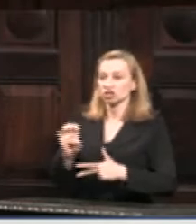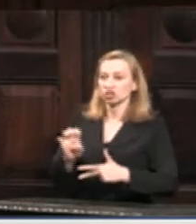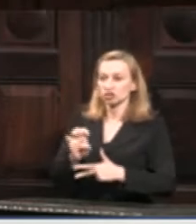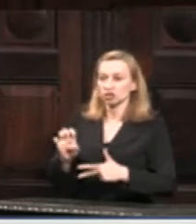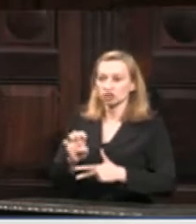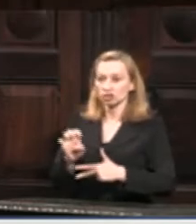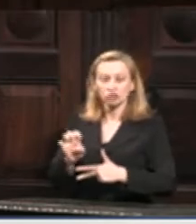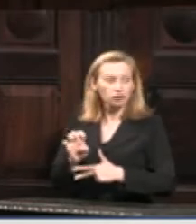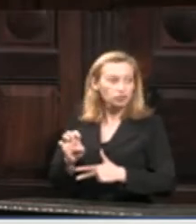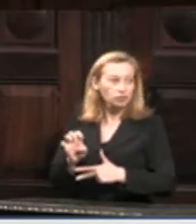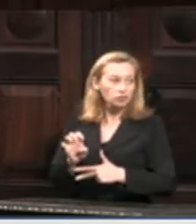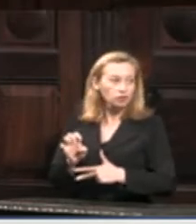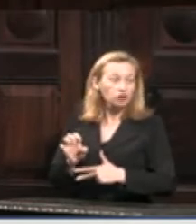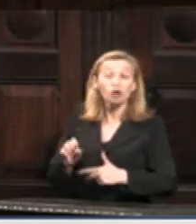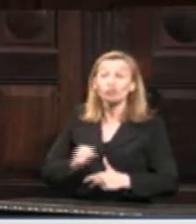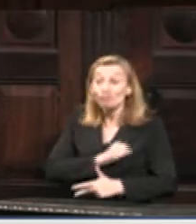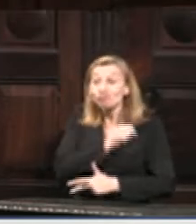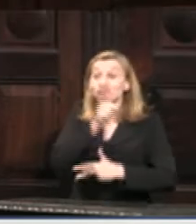mais escrutinado